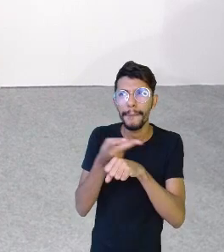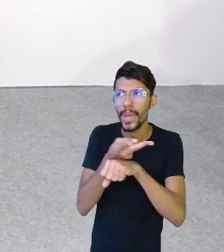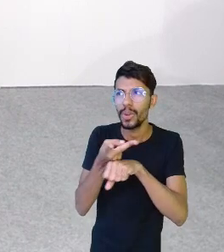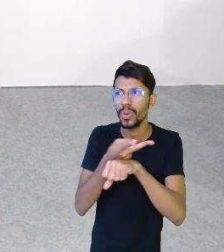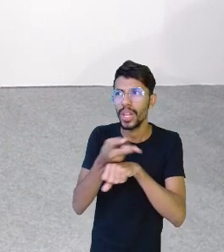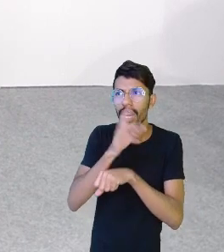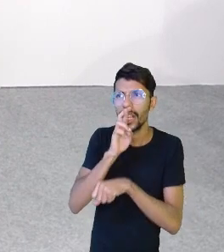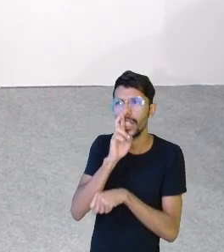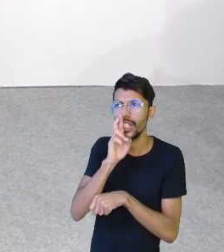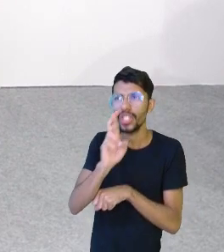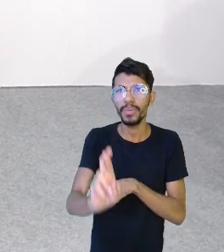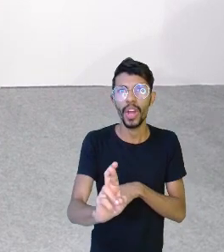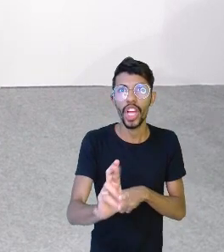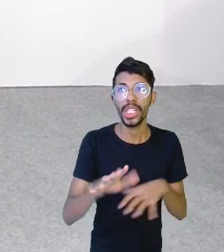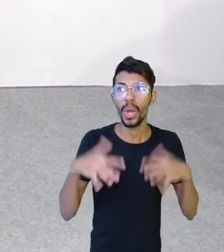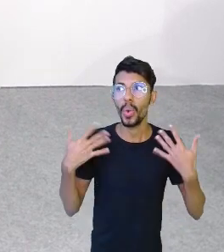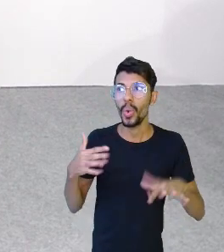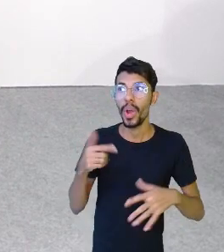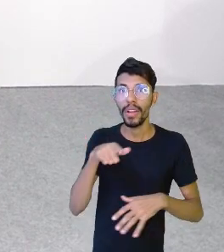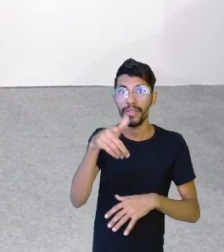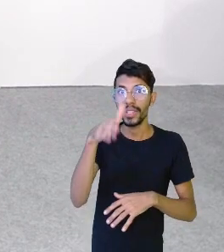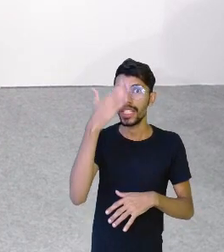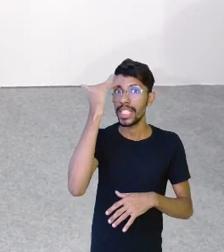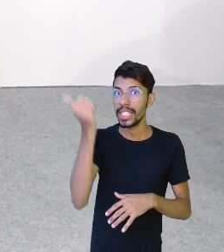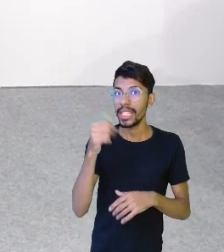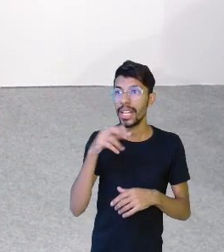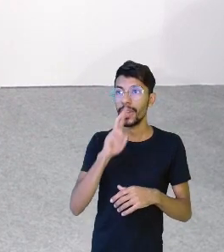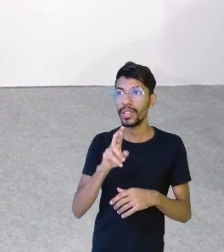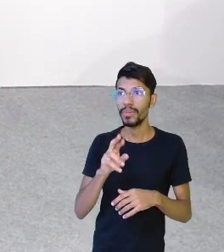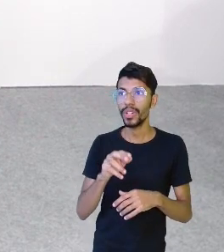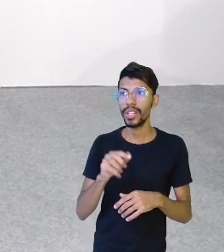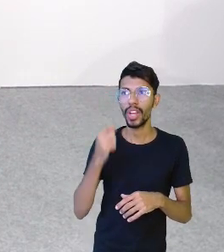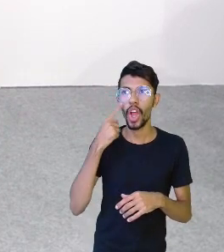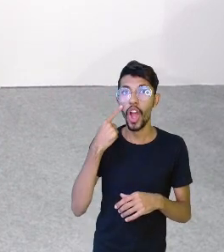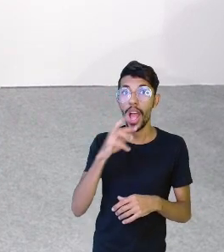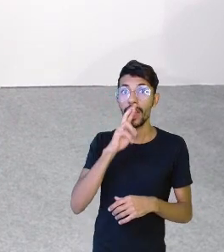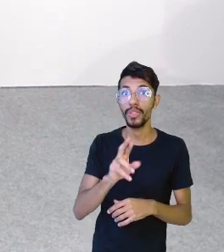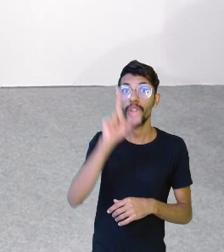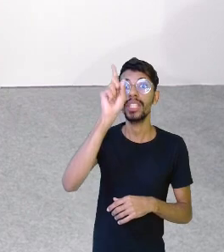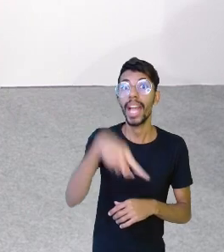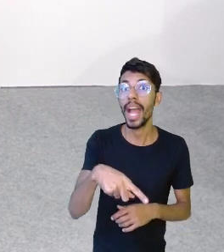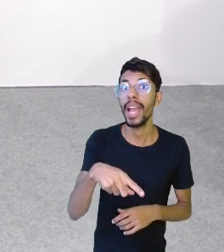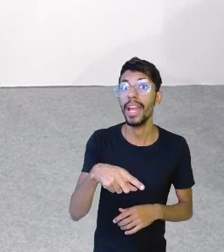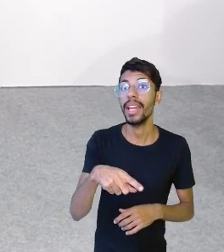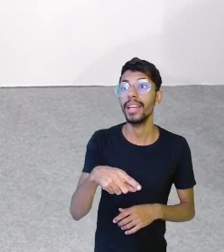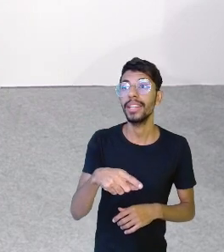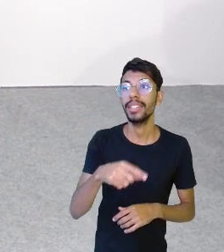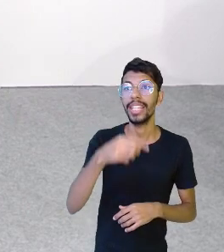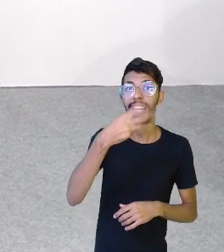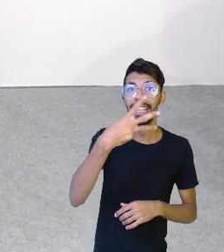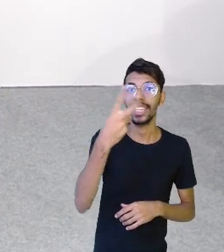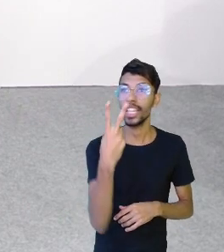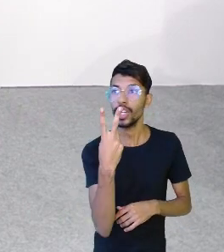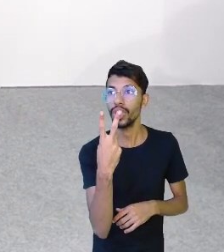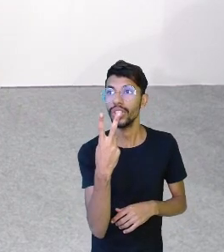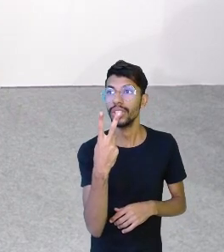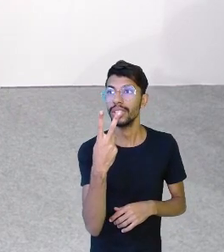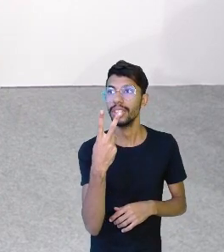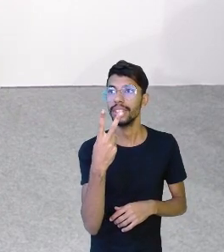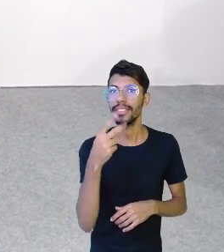esse resultado. Aí você sabe o resultado e fala, o resultado é